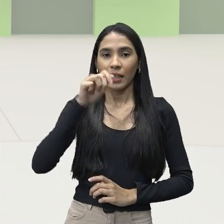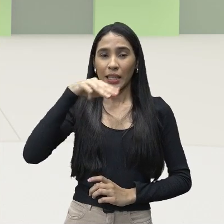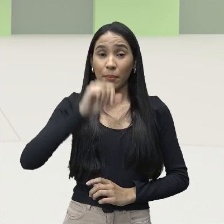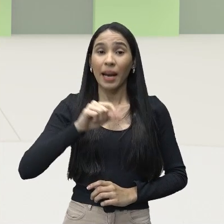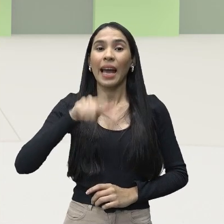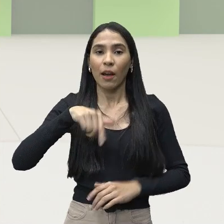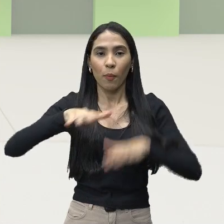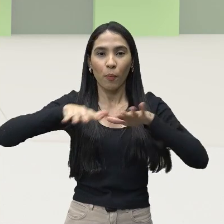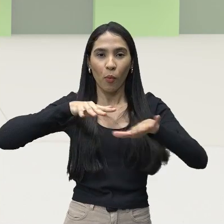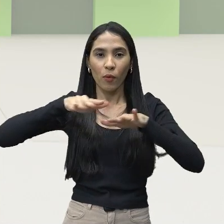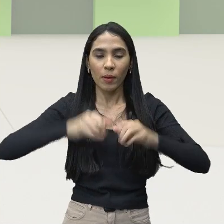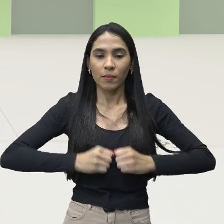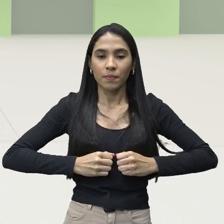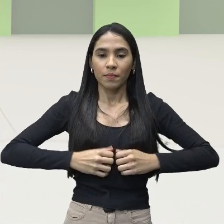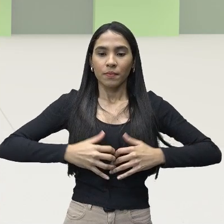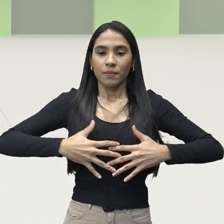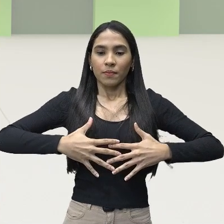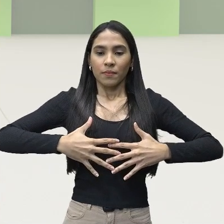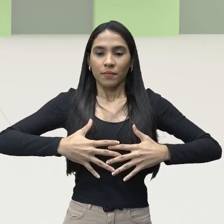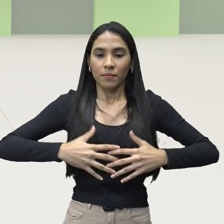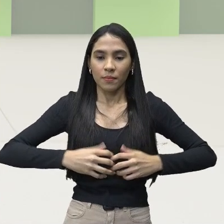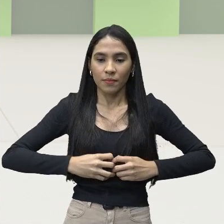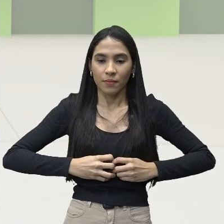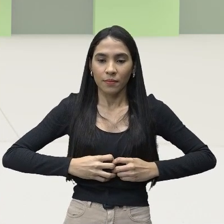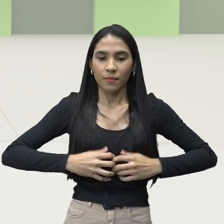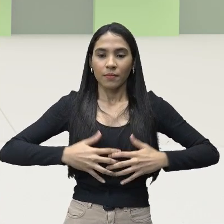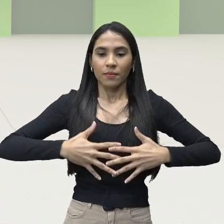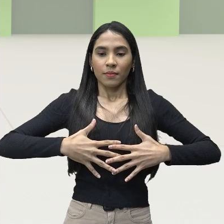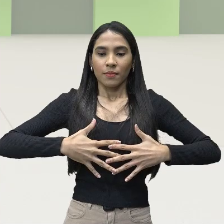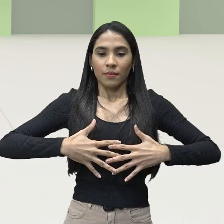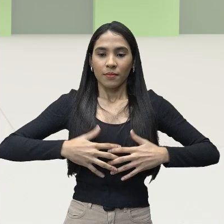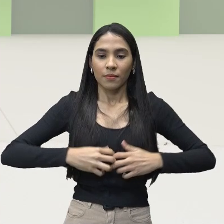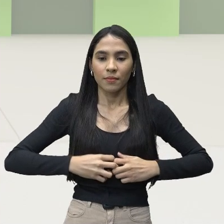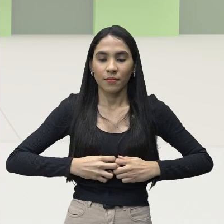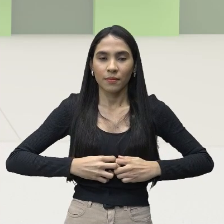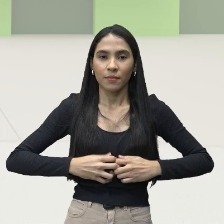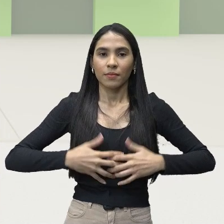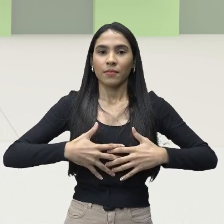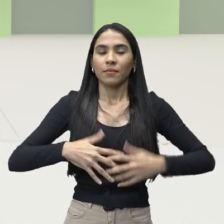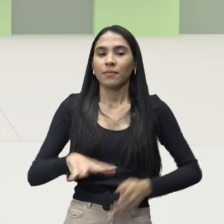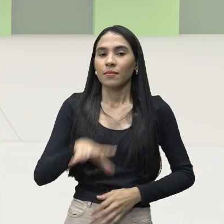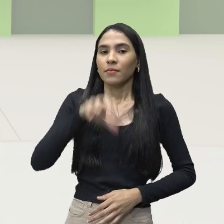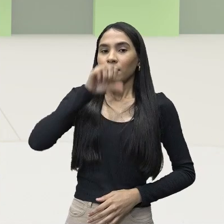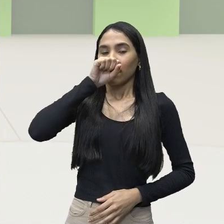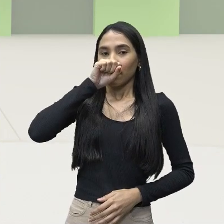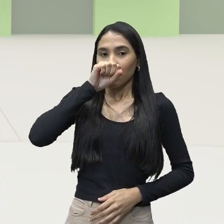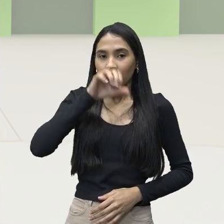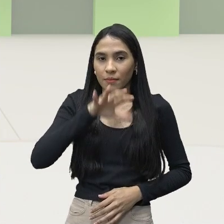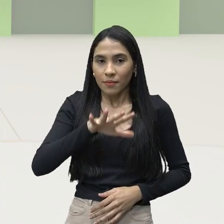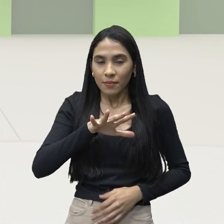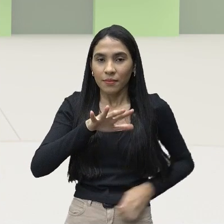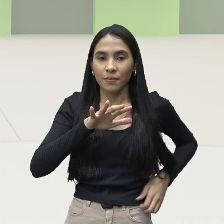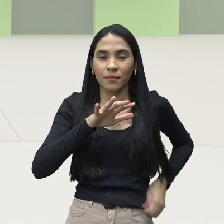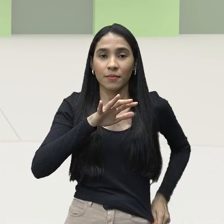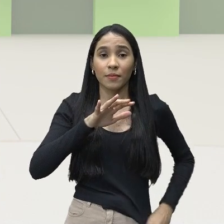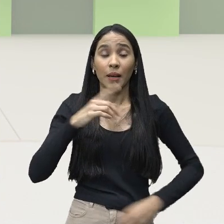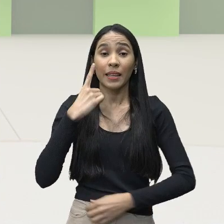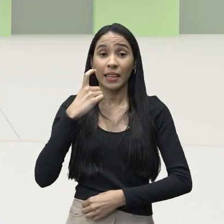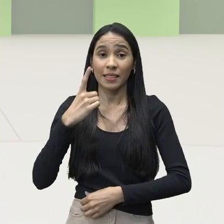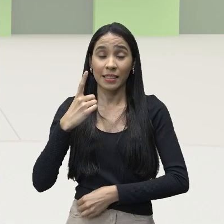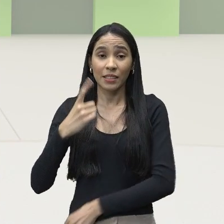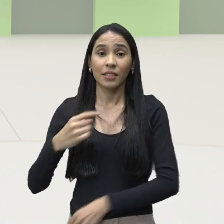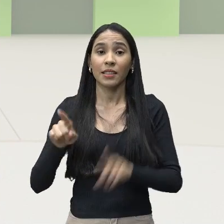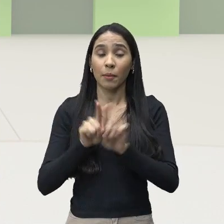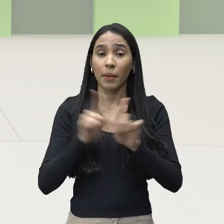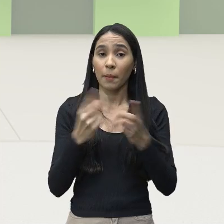esses movimentos aí para que o ar seja impulsionado para dentro e depois para fora dos pulmões, né? E algo interessante aí que a